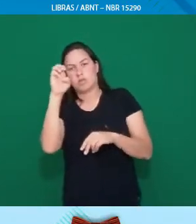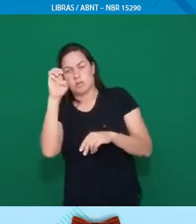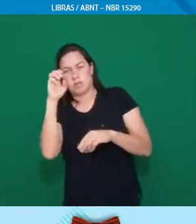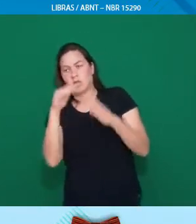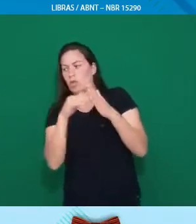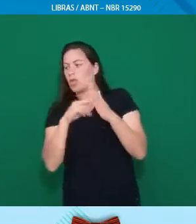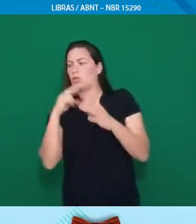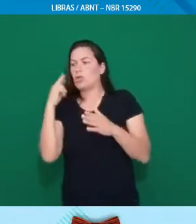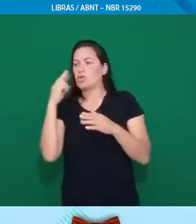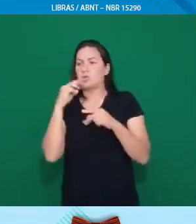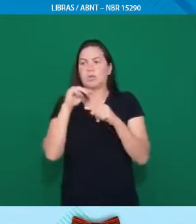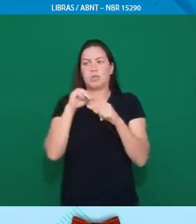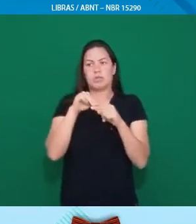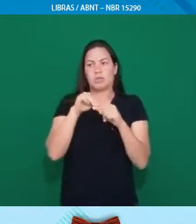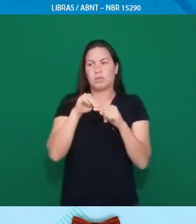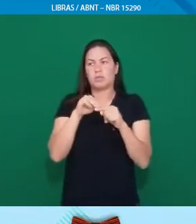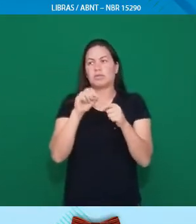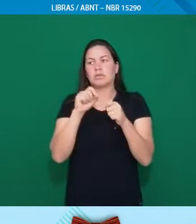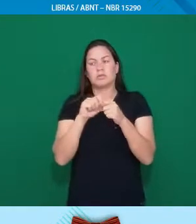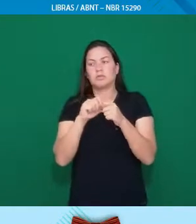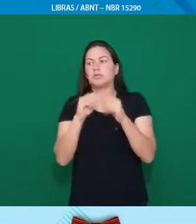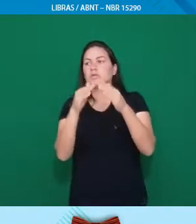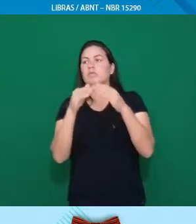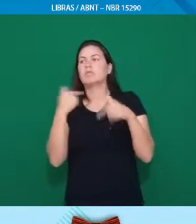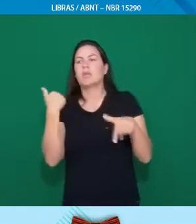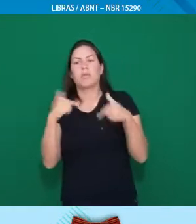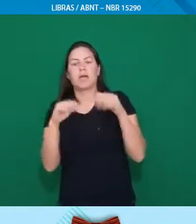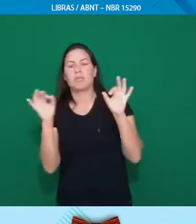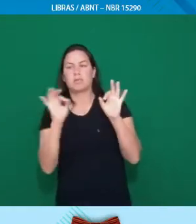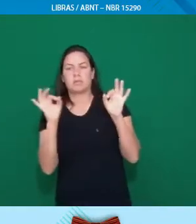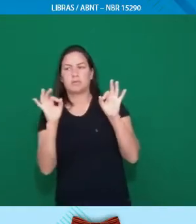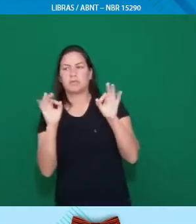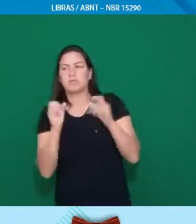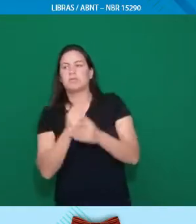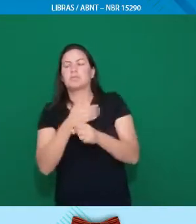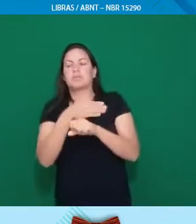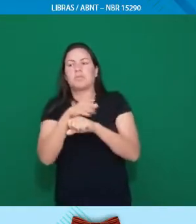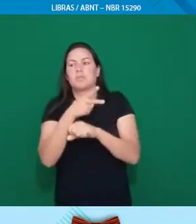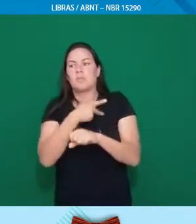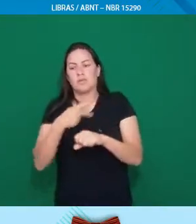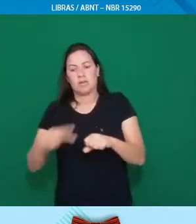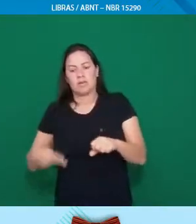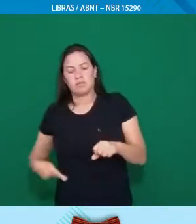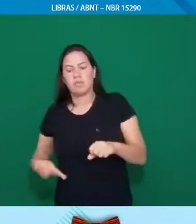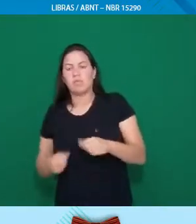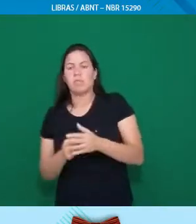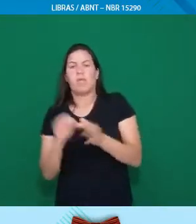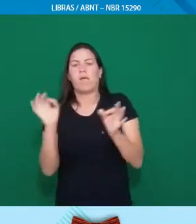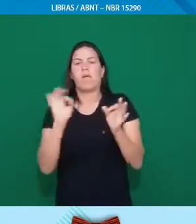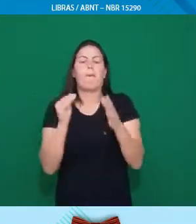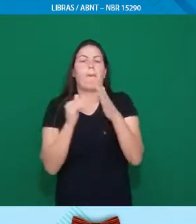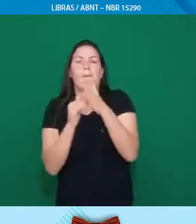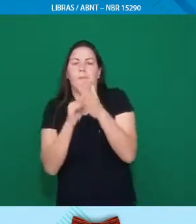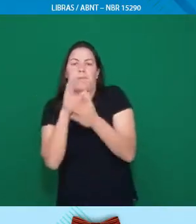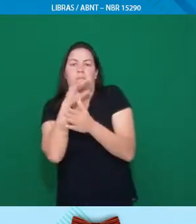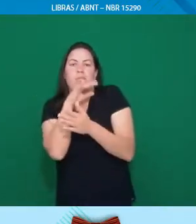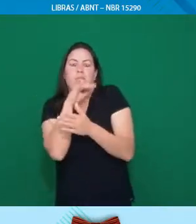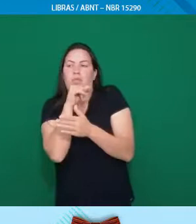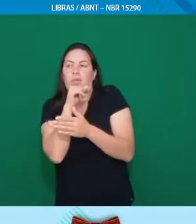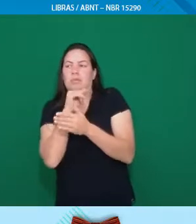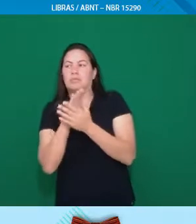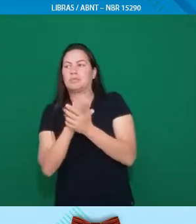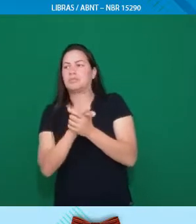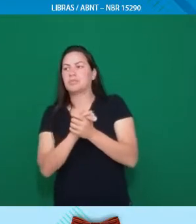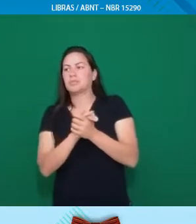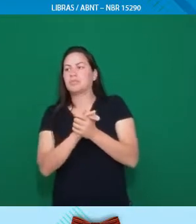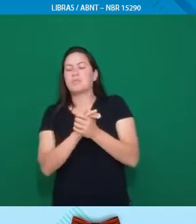trabalhador do nosso município aí que ter feito um excelente trabalho e menos o do presidente Dalmolin sendo não tem tempo ruim né a